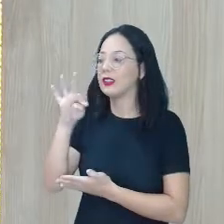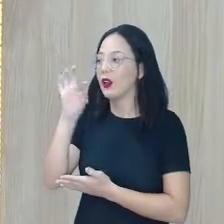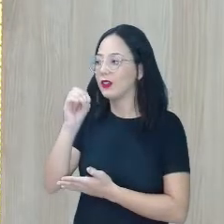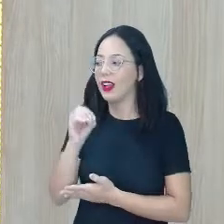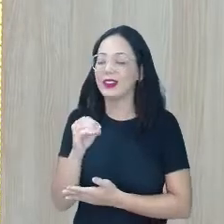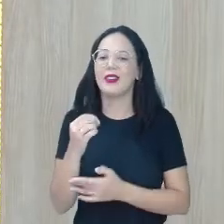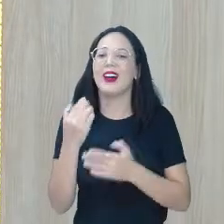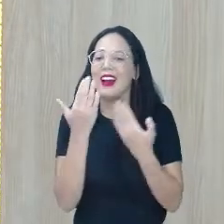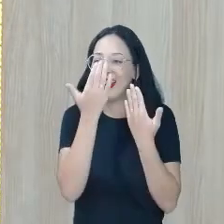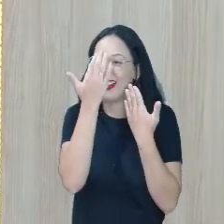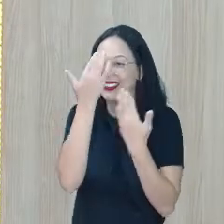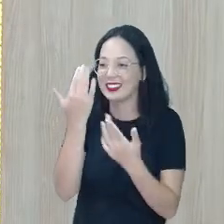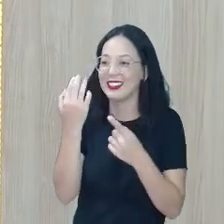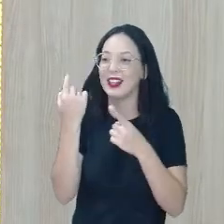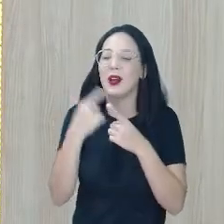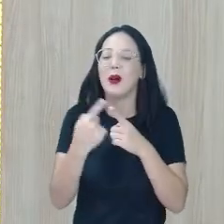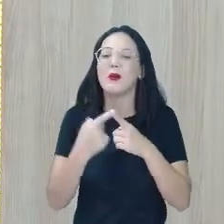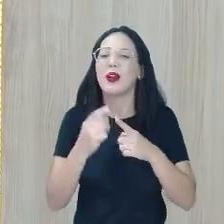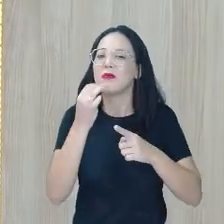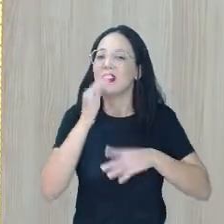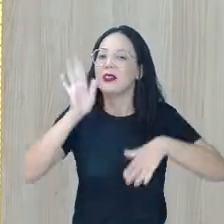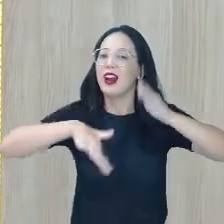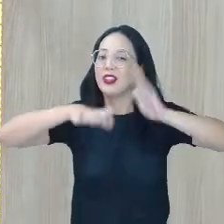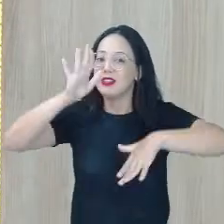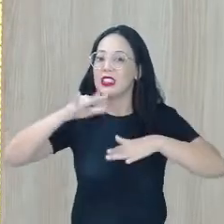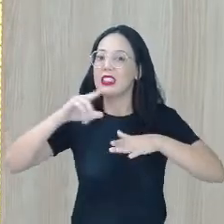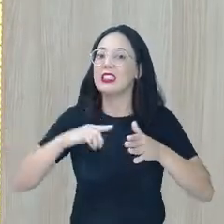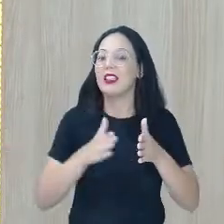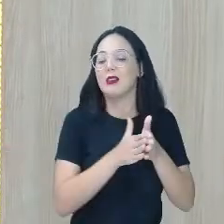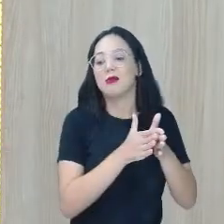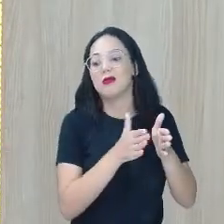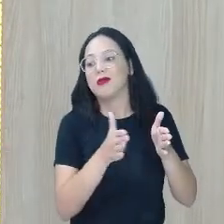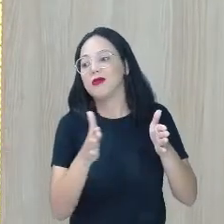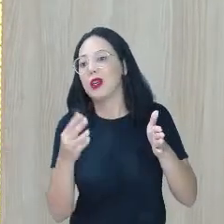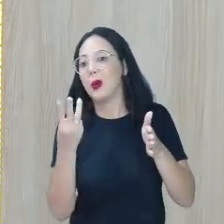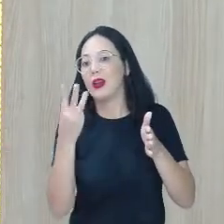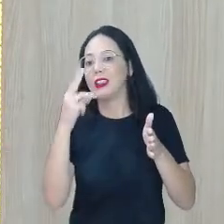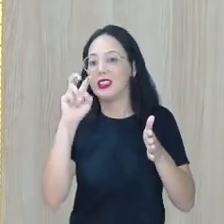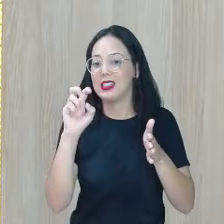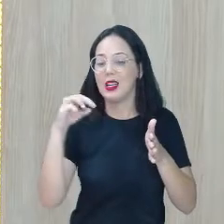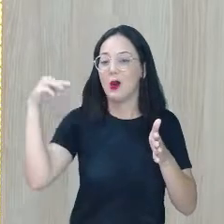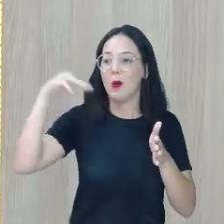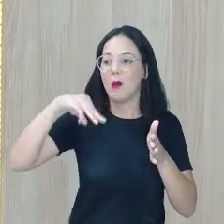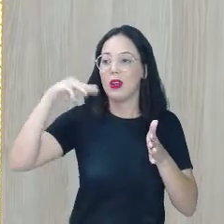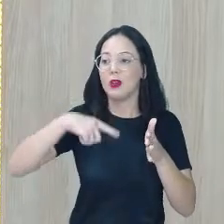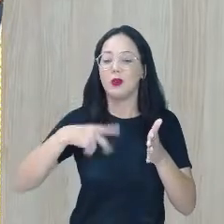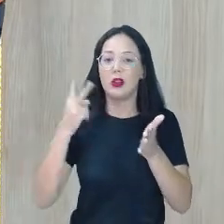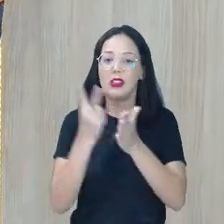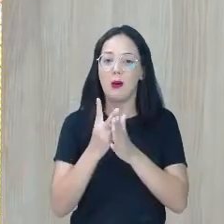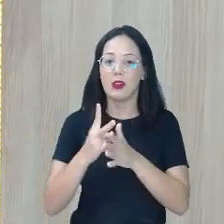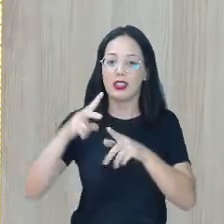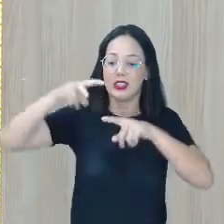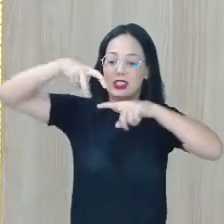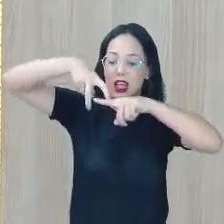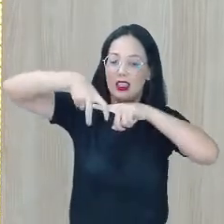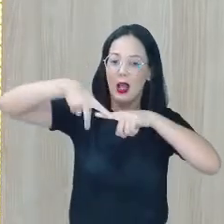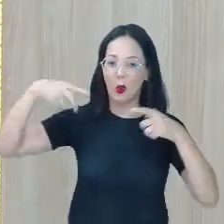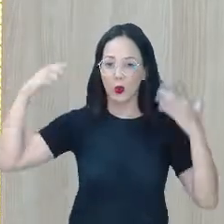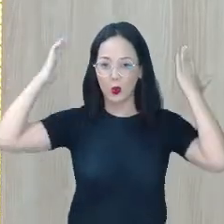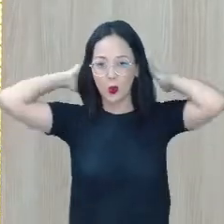vezes eu passava, né, a partida de futebol, os 45 minutos lá sentado na carcunda dele,